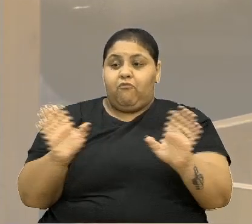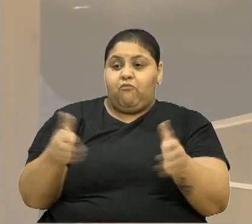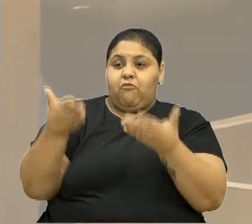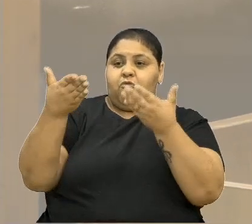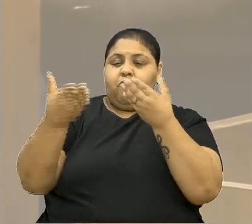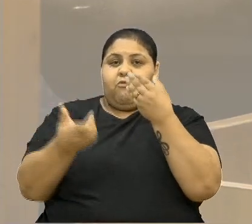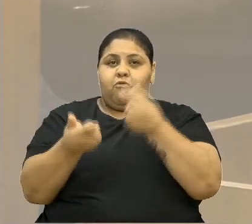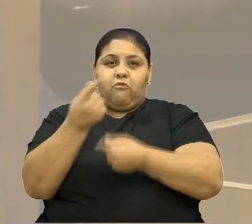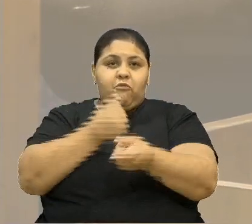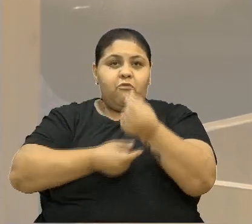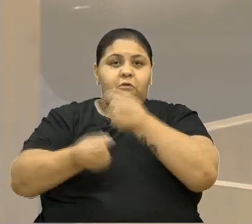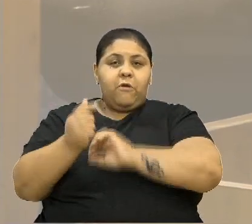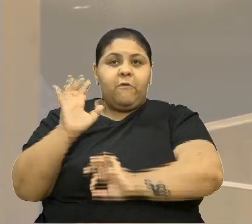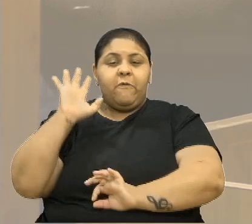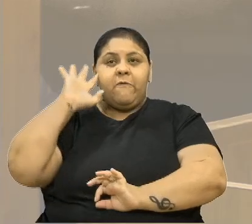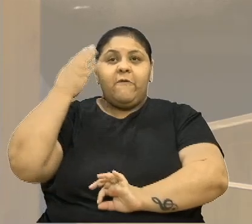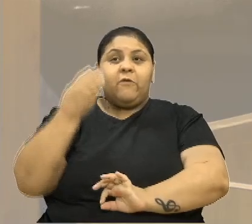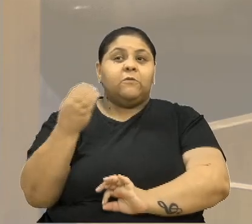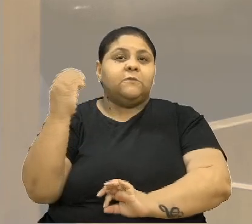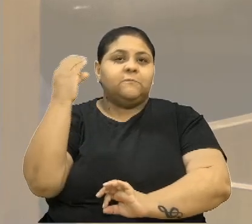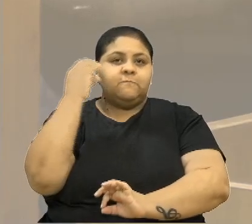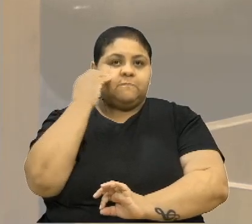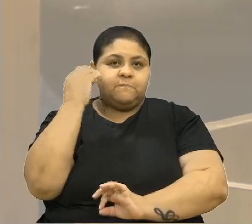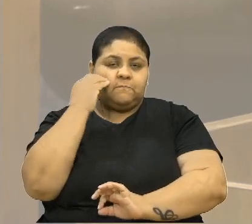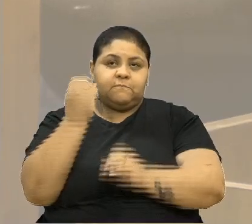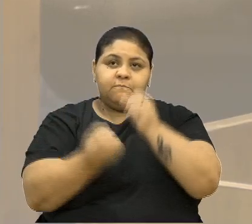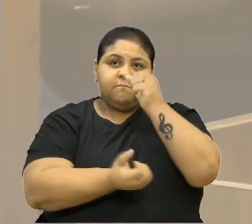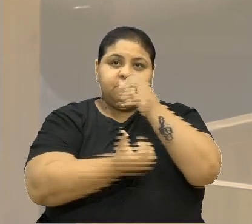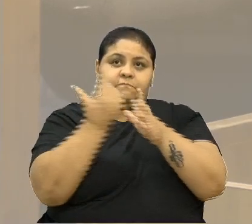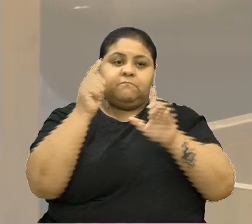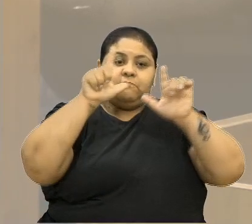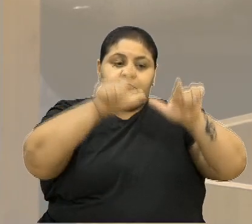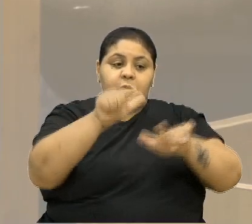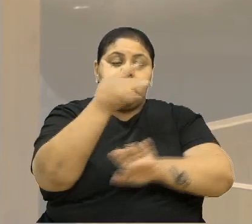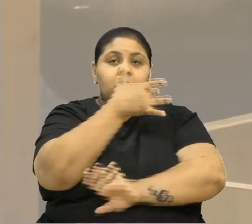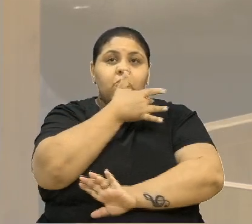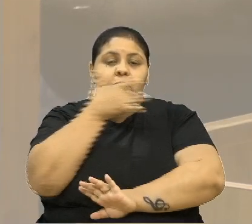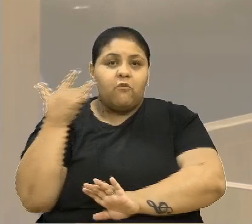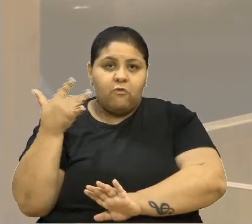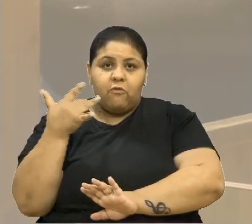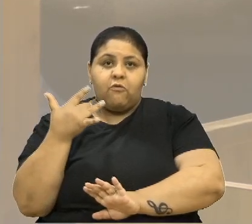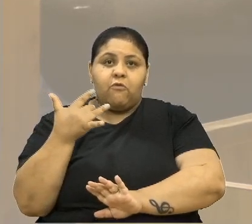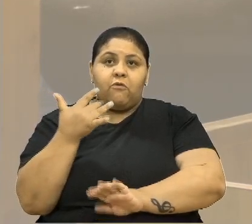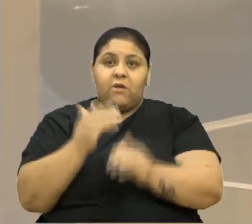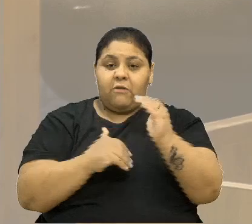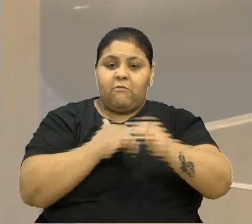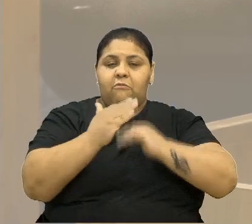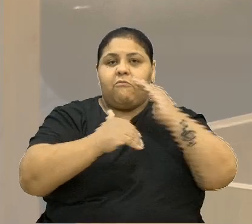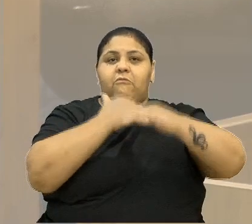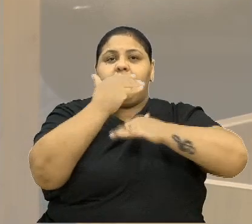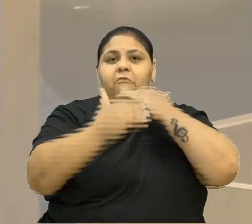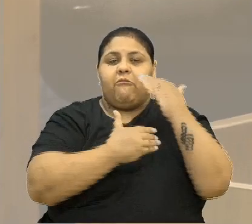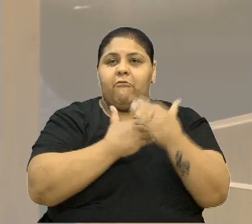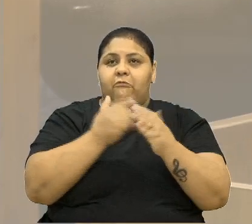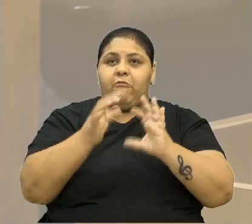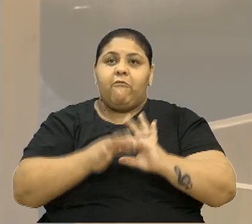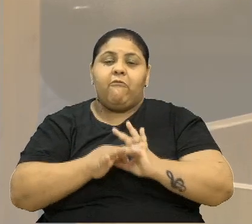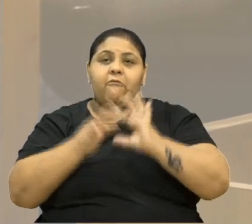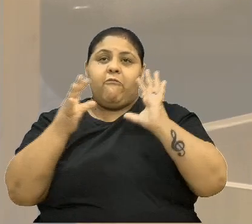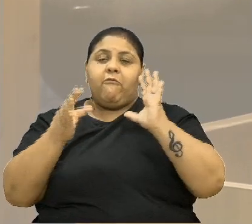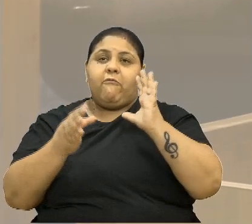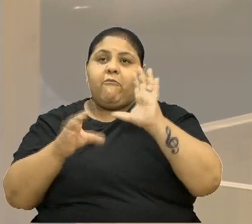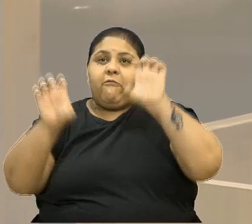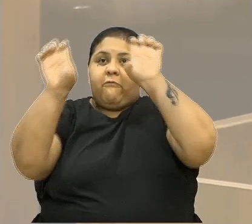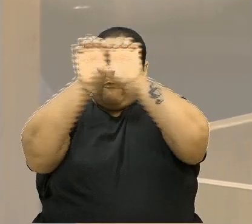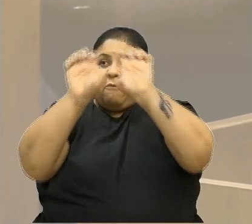econômico e turístico que vai acontecer na REC, ela vai criar um ambiente facilitador e indutor de desenvolvimento, permitir a instalação de